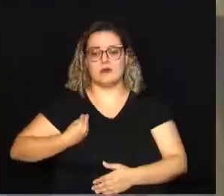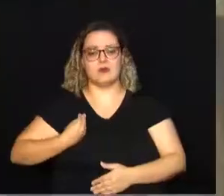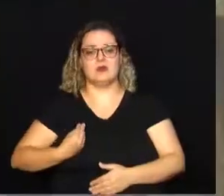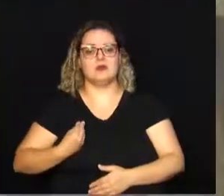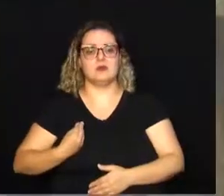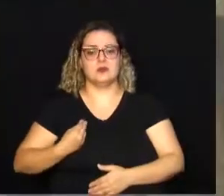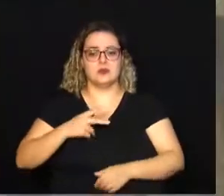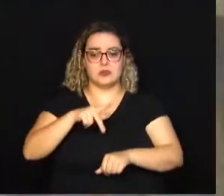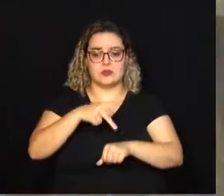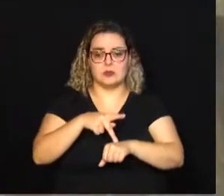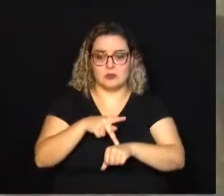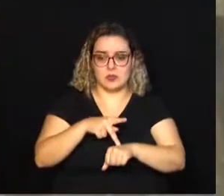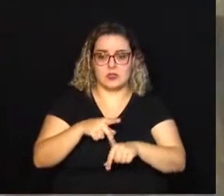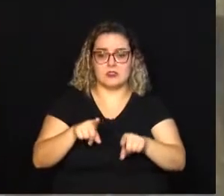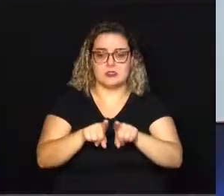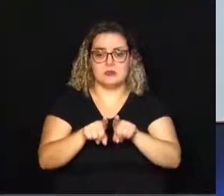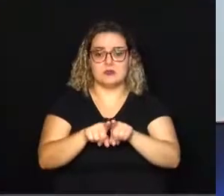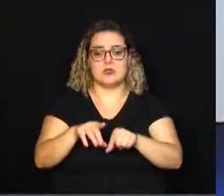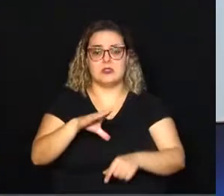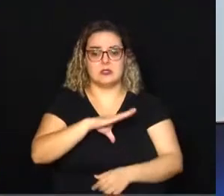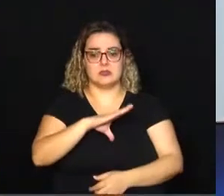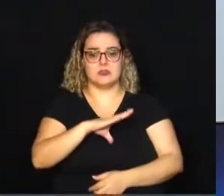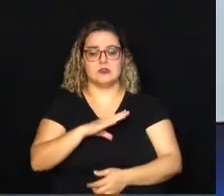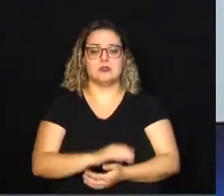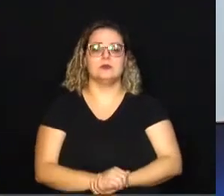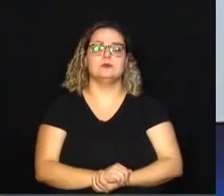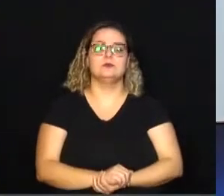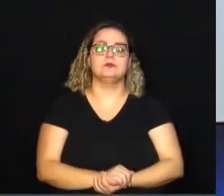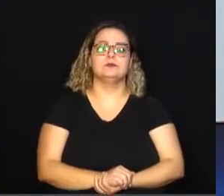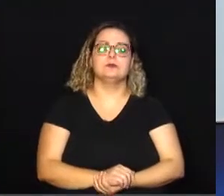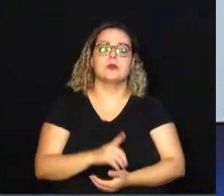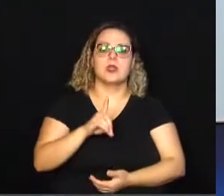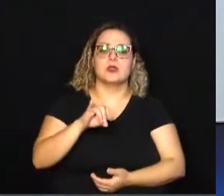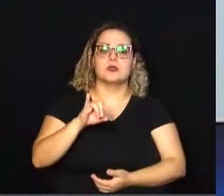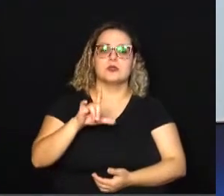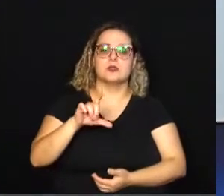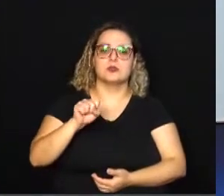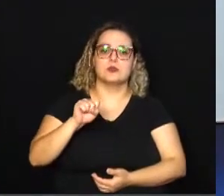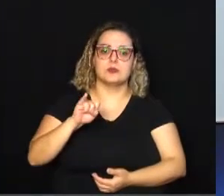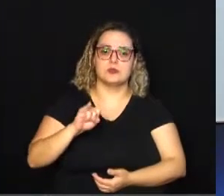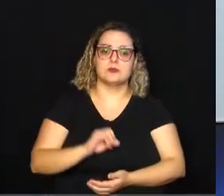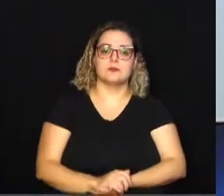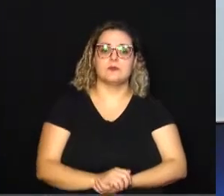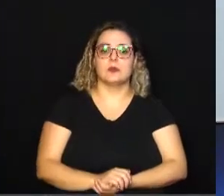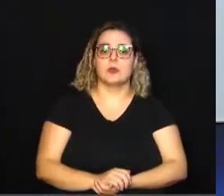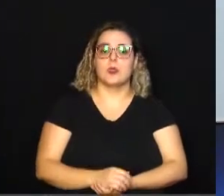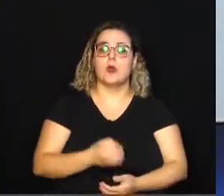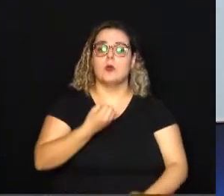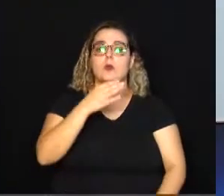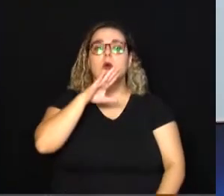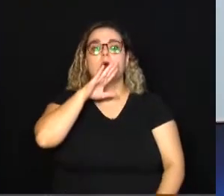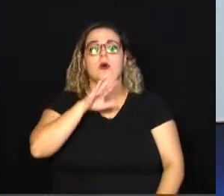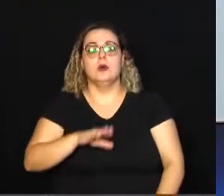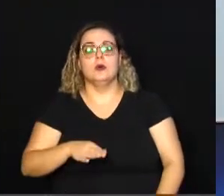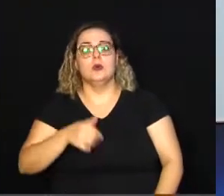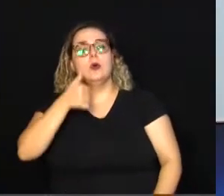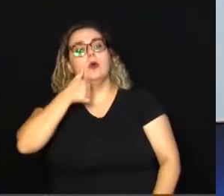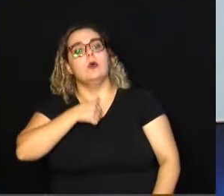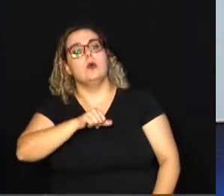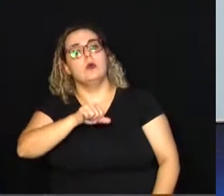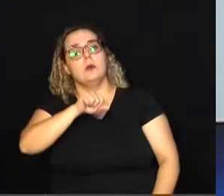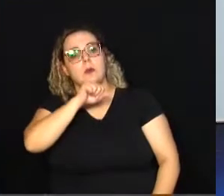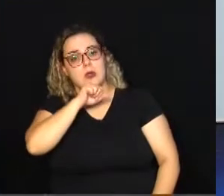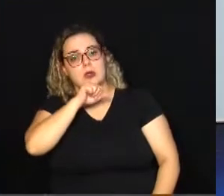A Nilce Bispo, aqui da cidade de Campinas, pelo nosso WhatsApp, ela diz: boa tarde, sou mãe de alunas e não tem condições